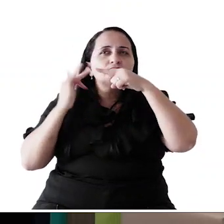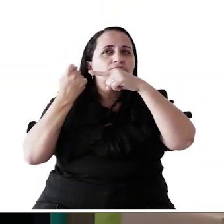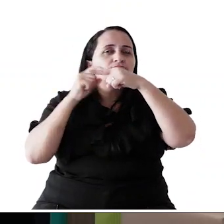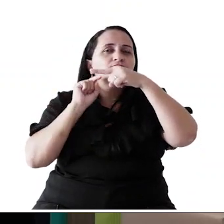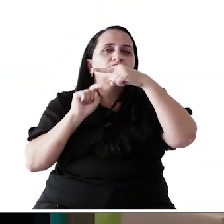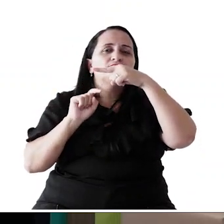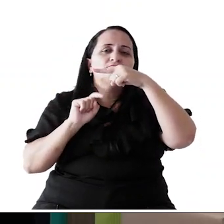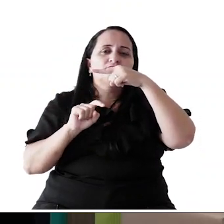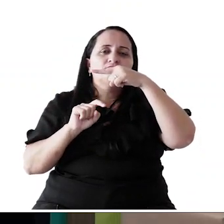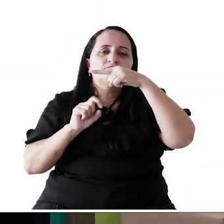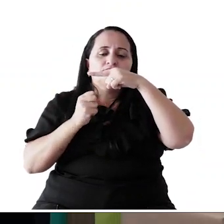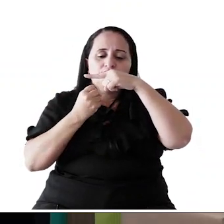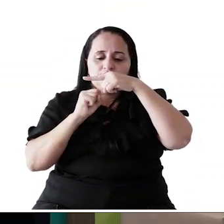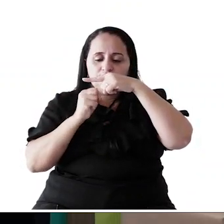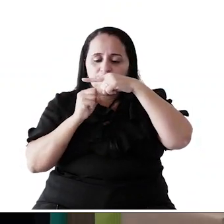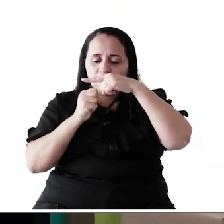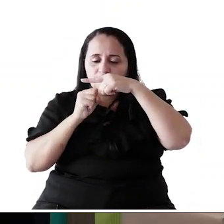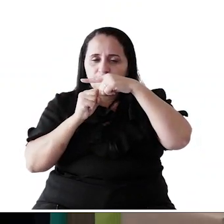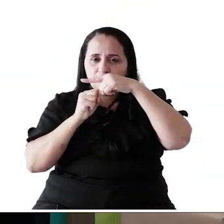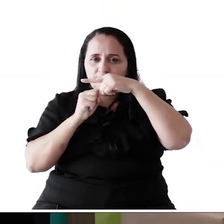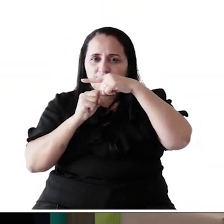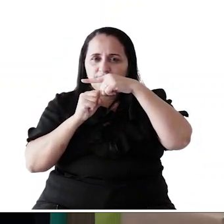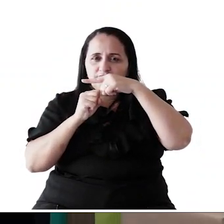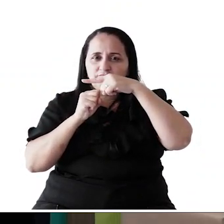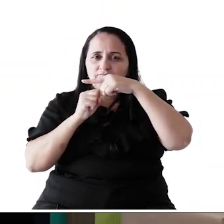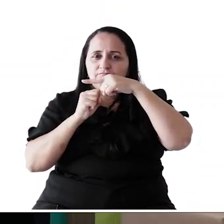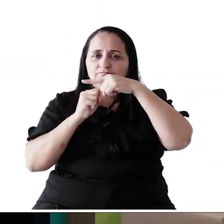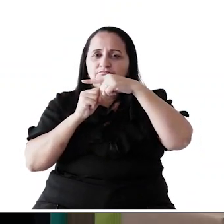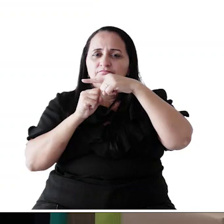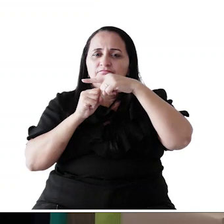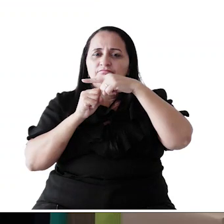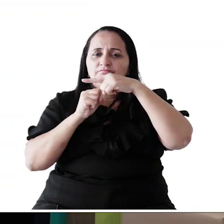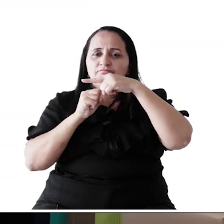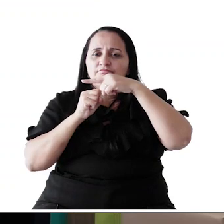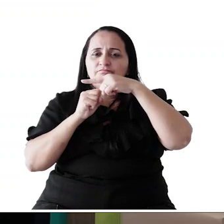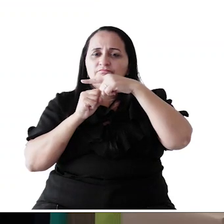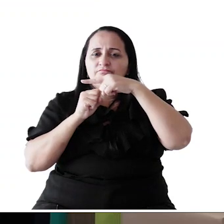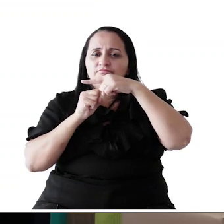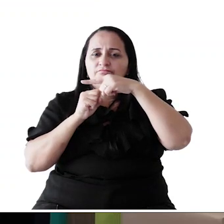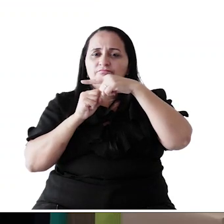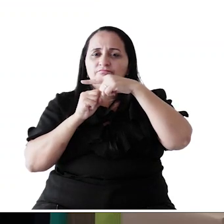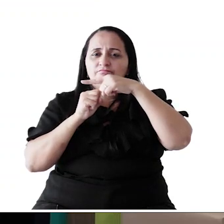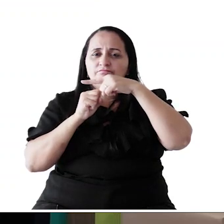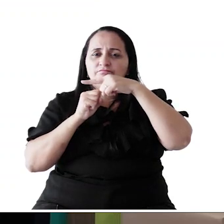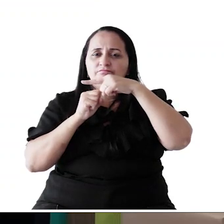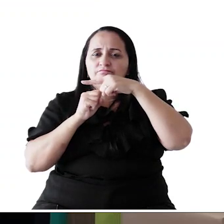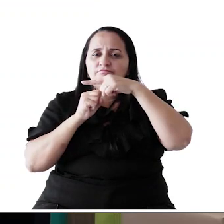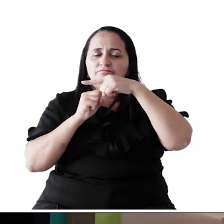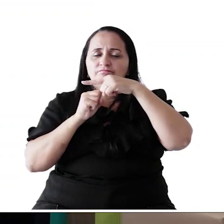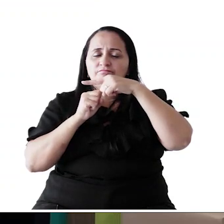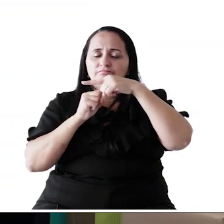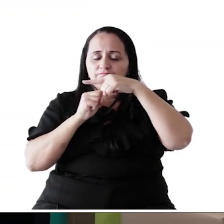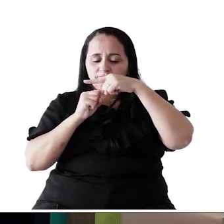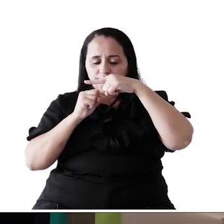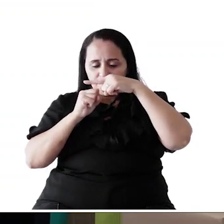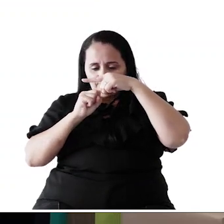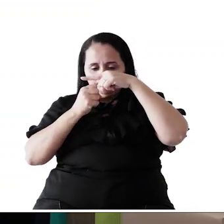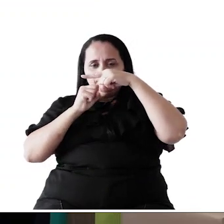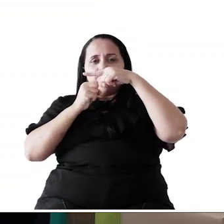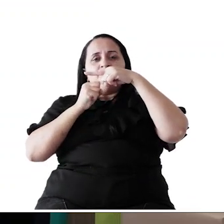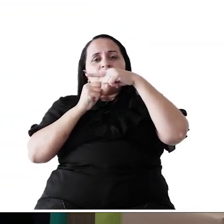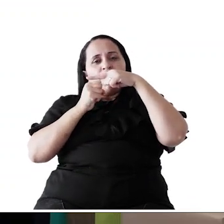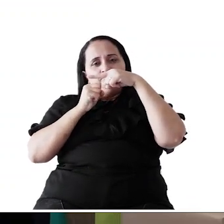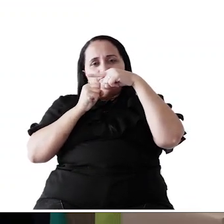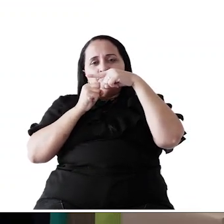partes? 8. O nosso todo tem 8 partes.